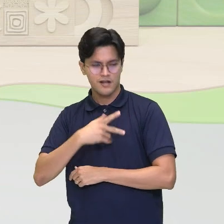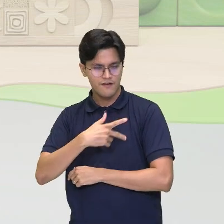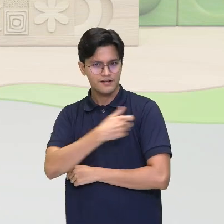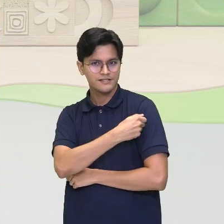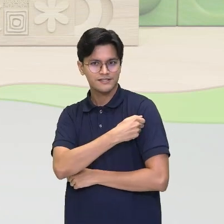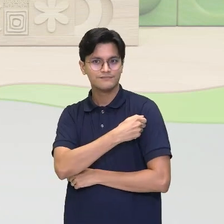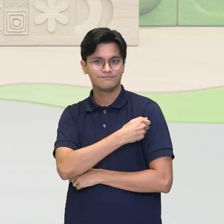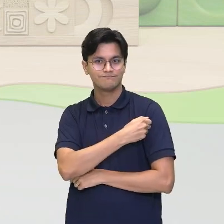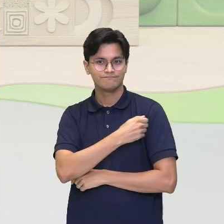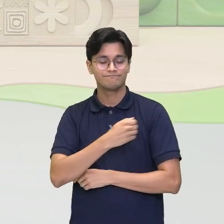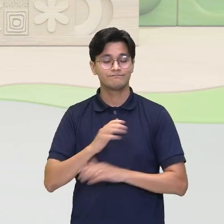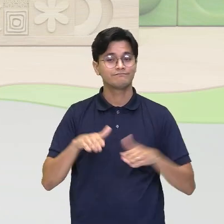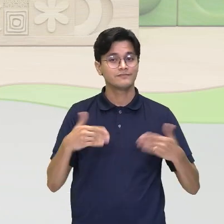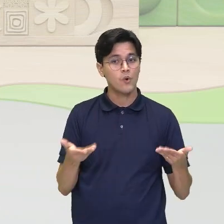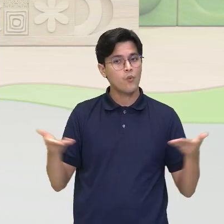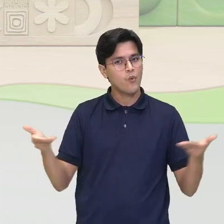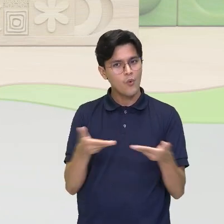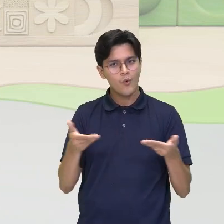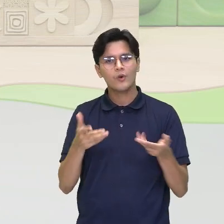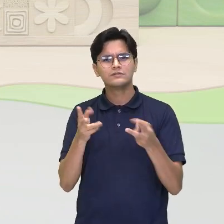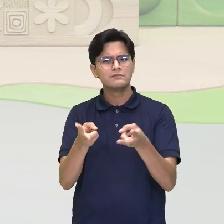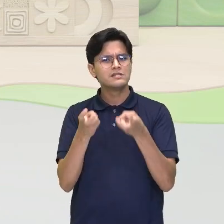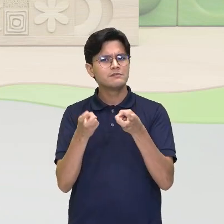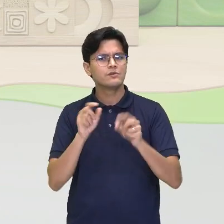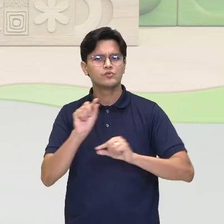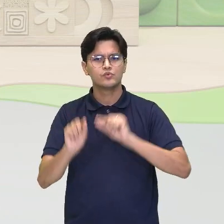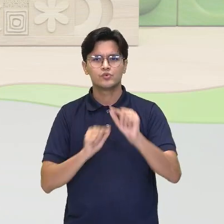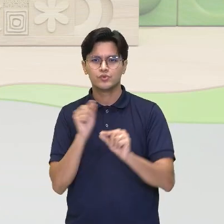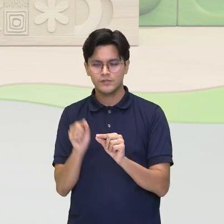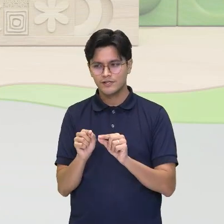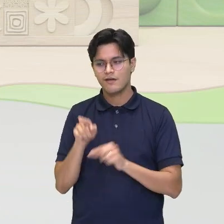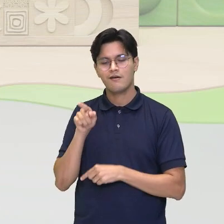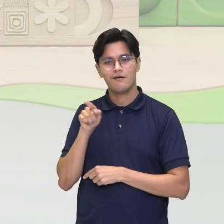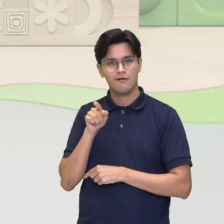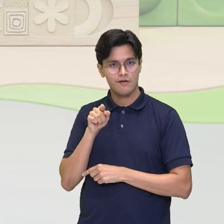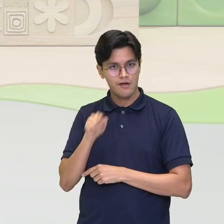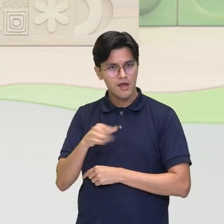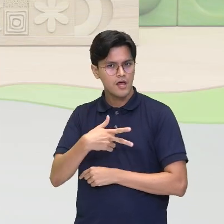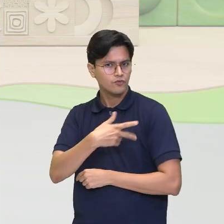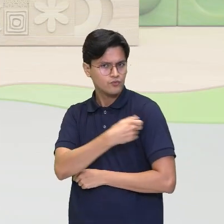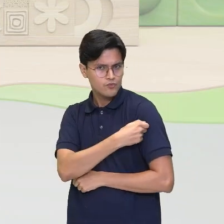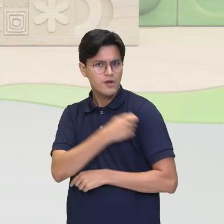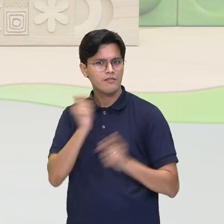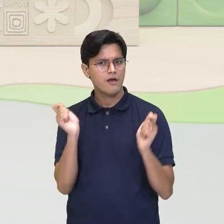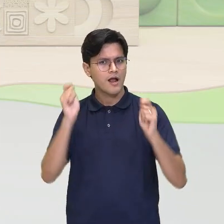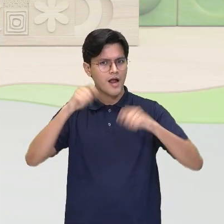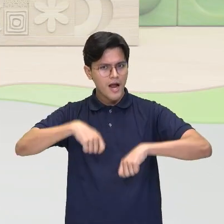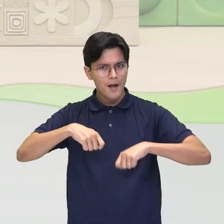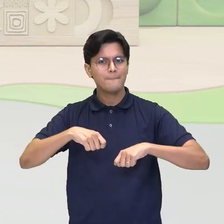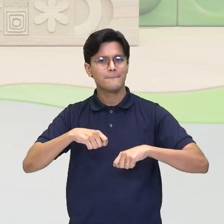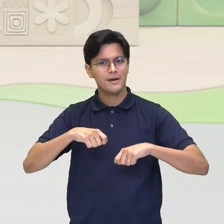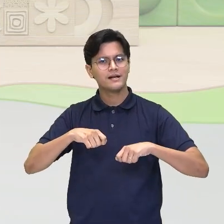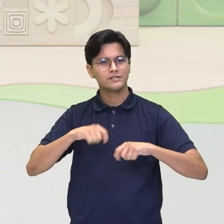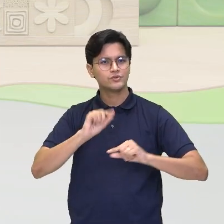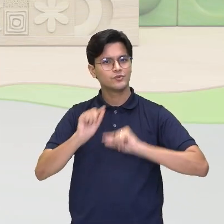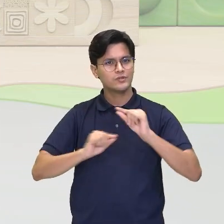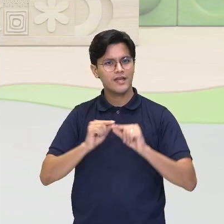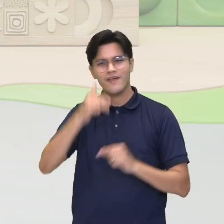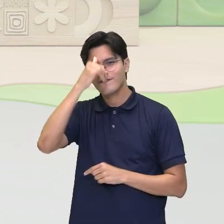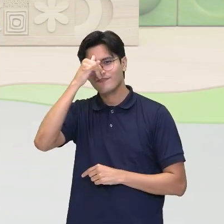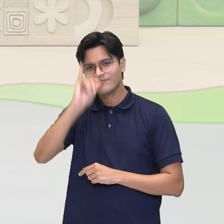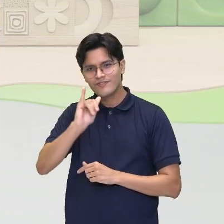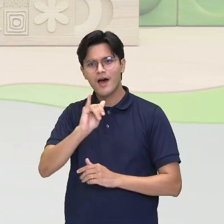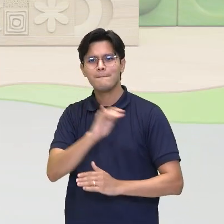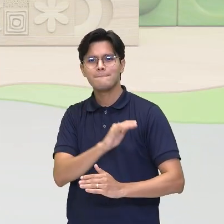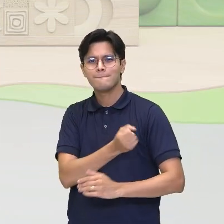tem livrado muitas pessoas da morte, né, que era causada aí por doenças que poderiam levar a óbito as pessoas. E aí a gente se pergunta